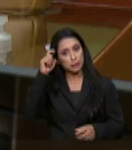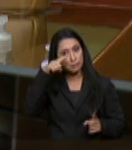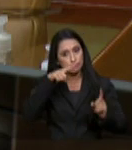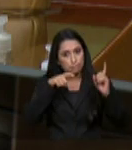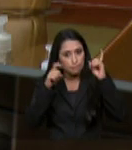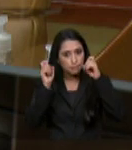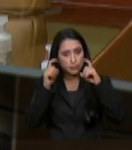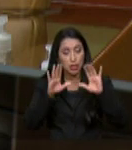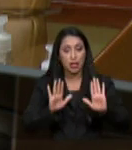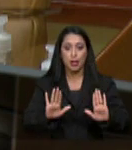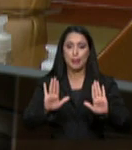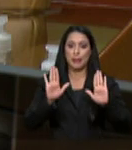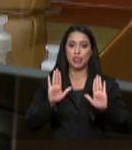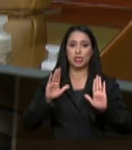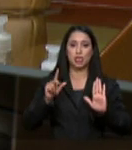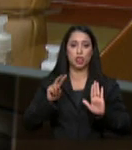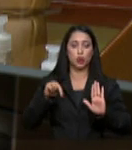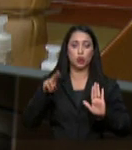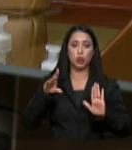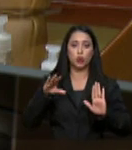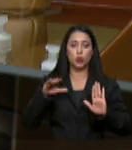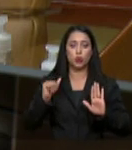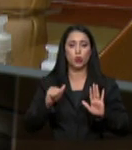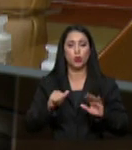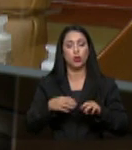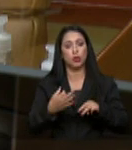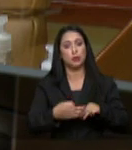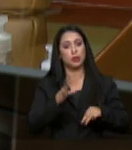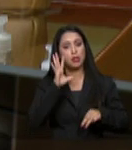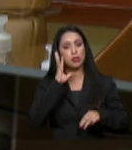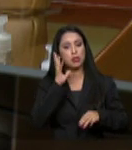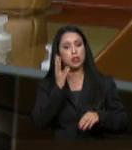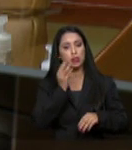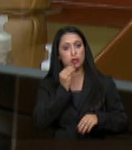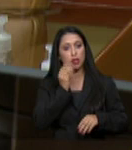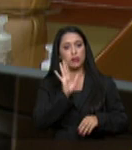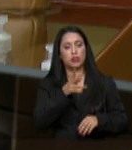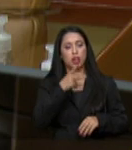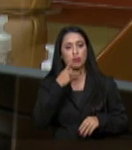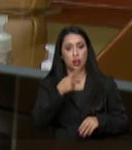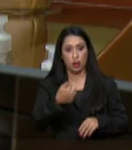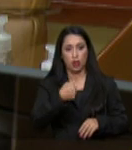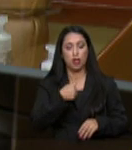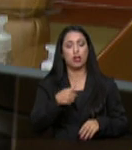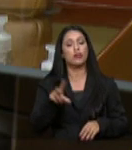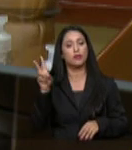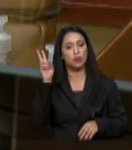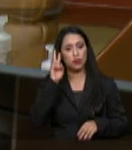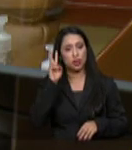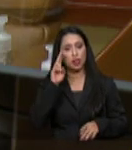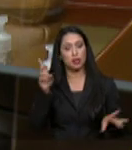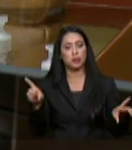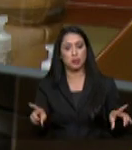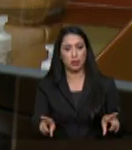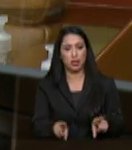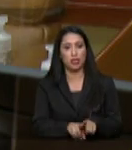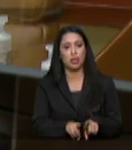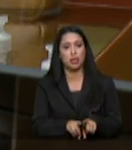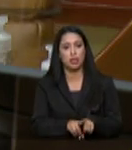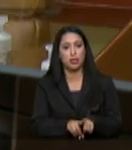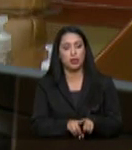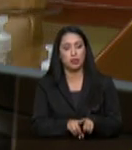dificuldades mas que nunca Ministro Dias tófoli acaba de dizer mas eu também relembro que